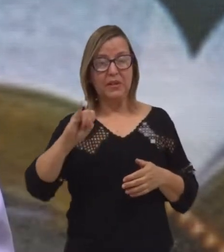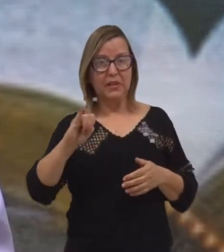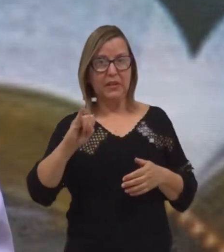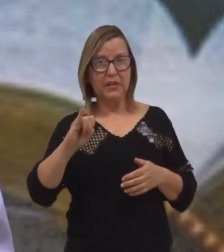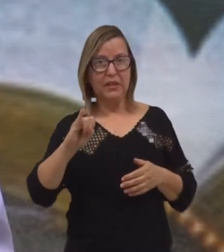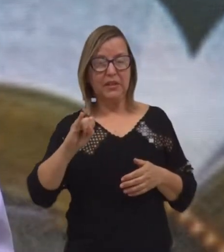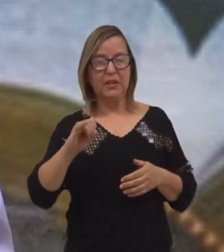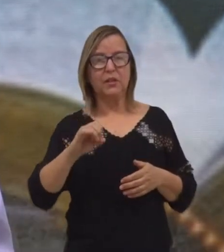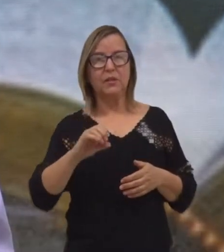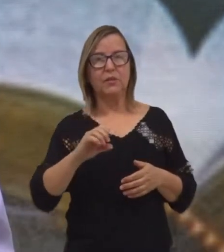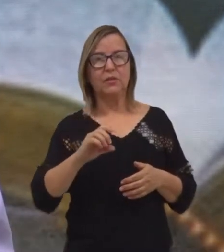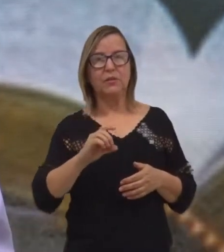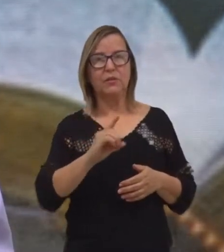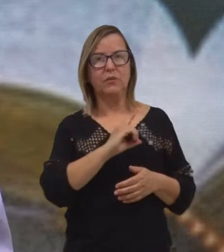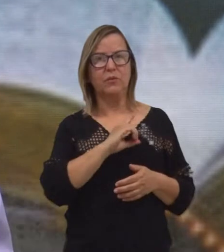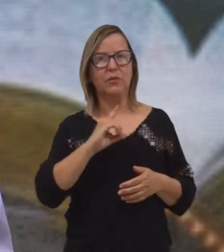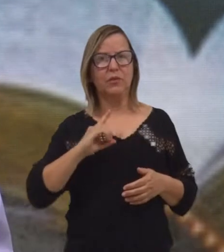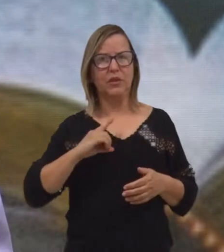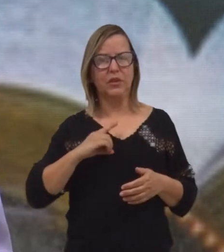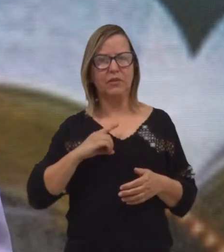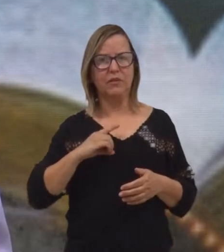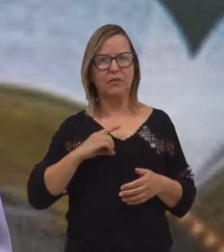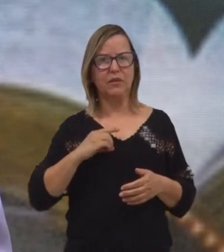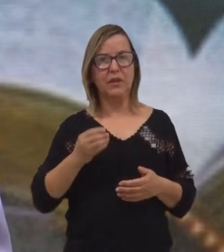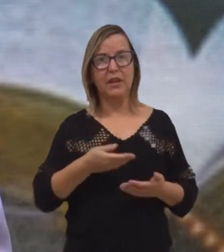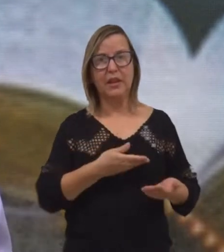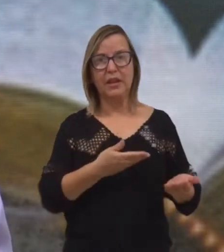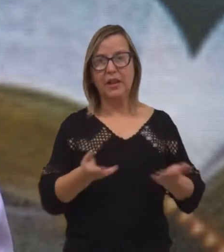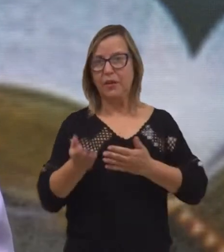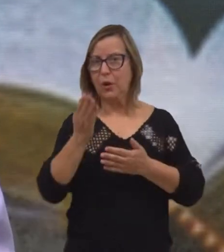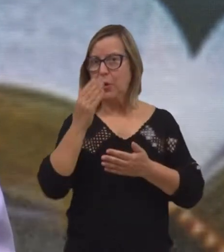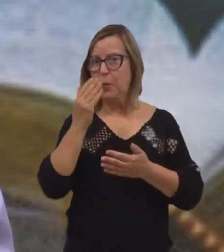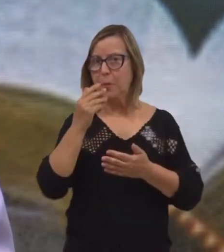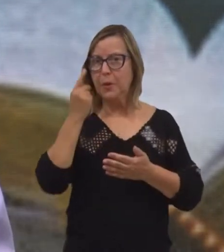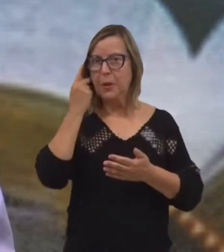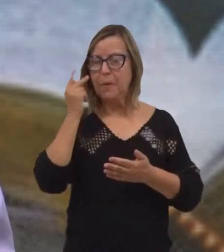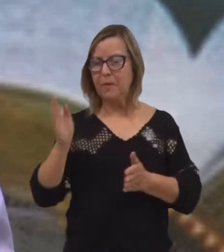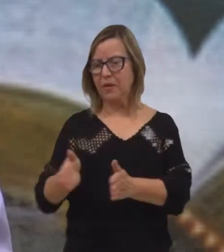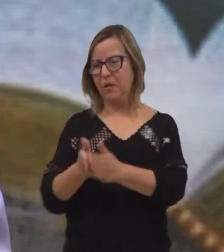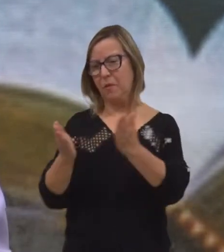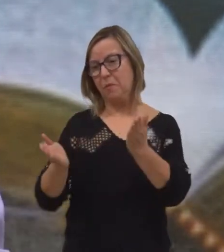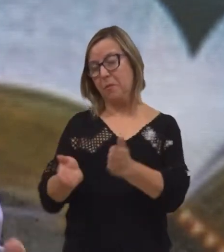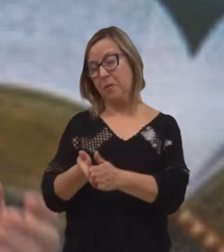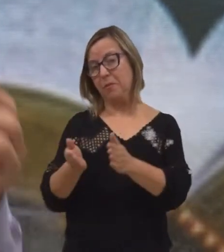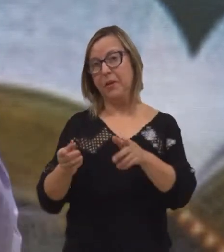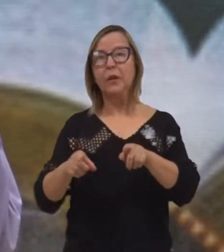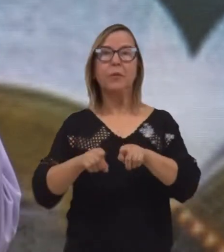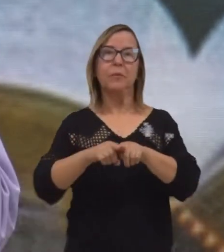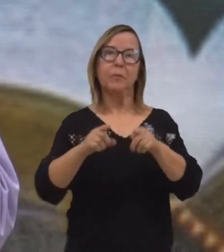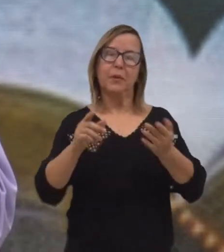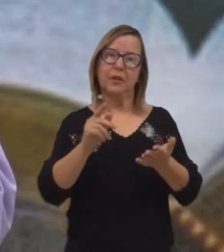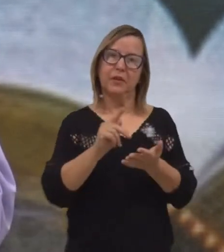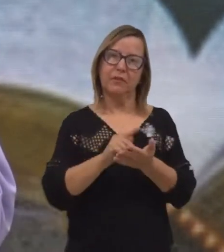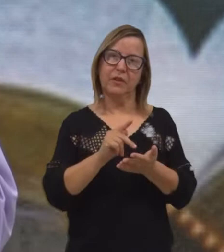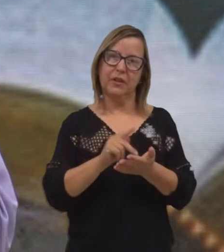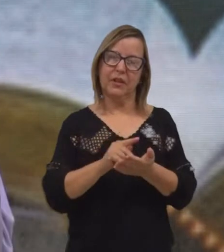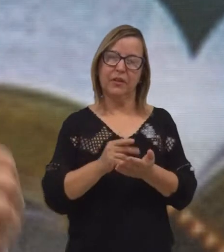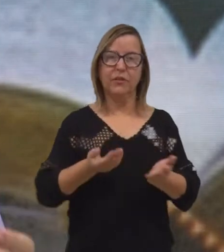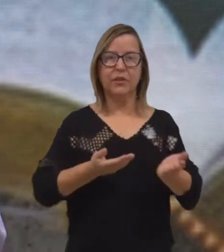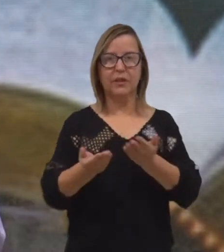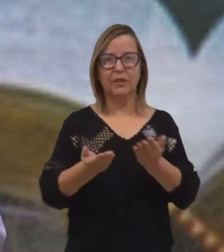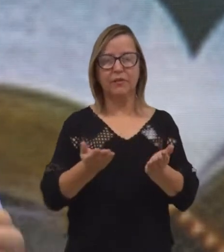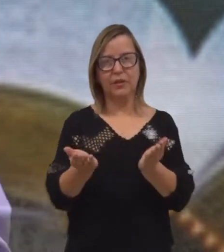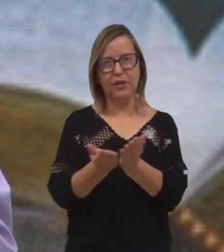vai levar algum mantimento para uma pessoa. E, na verdade, o serviço